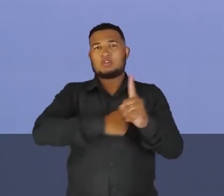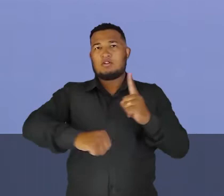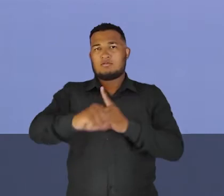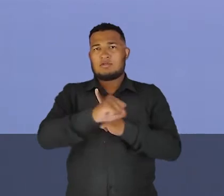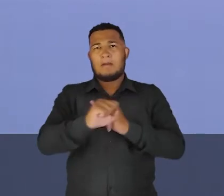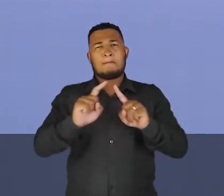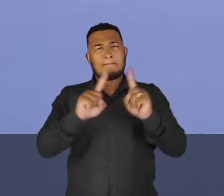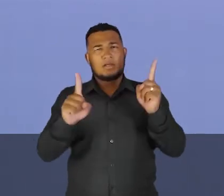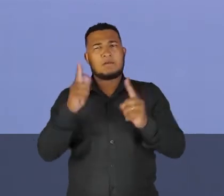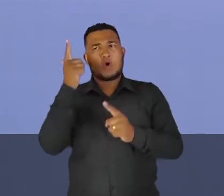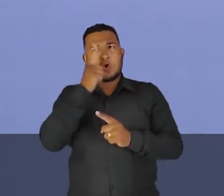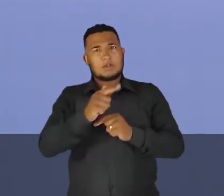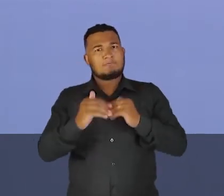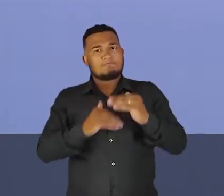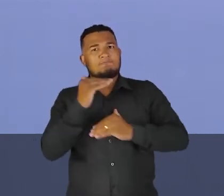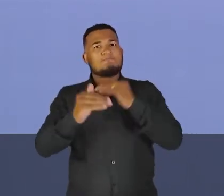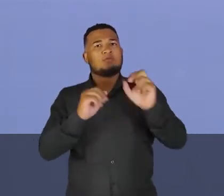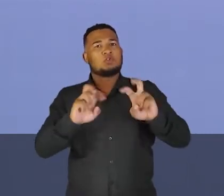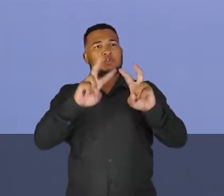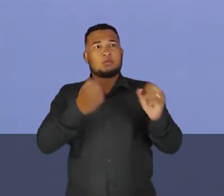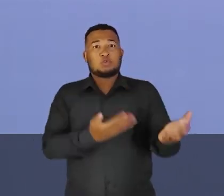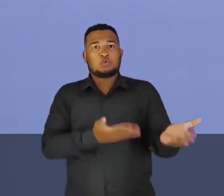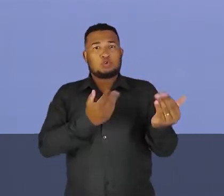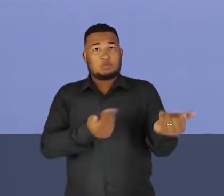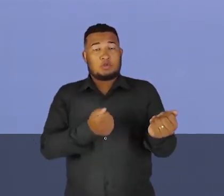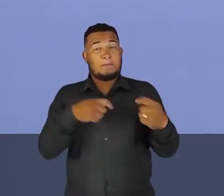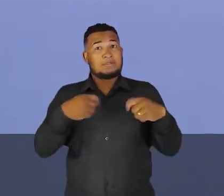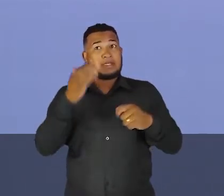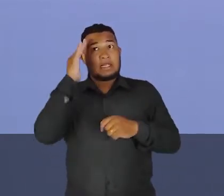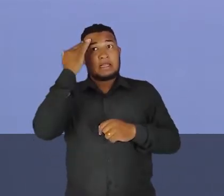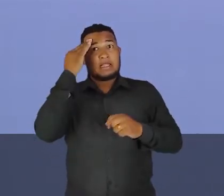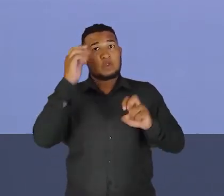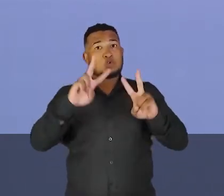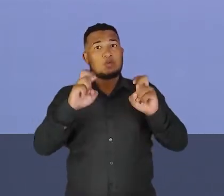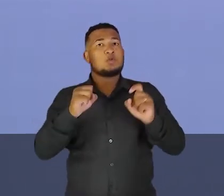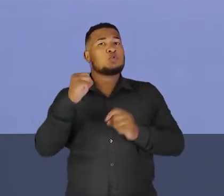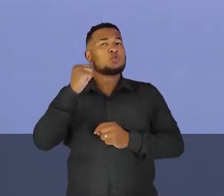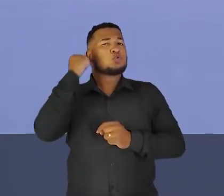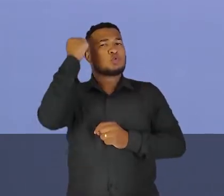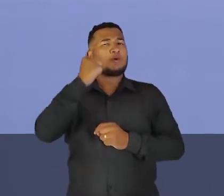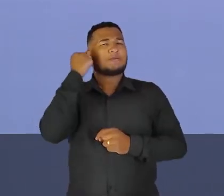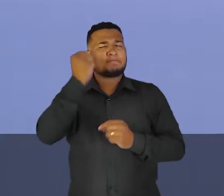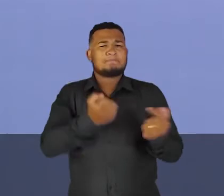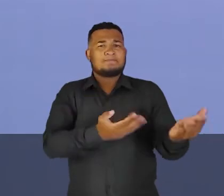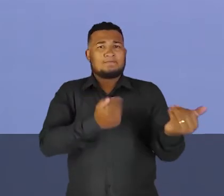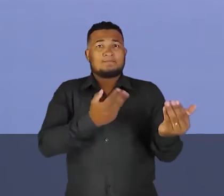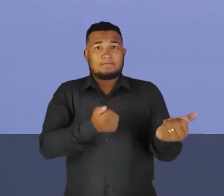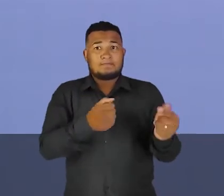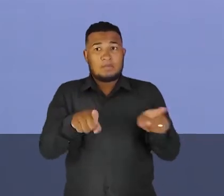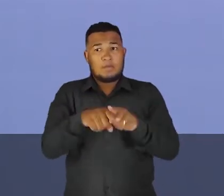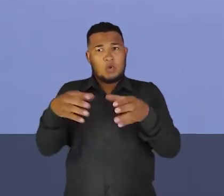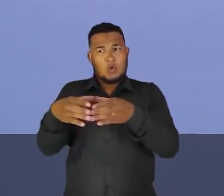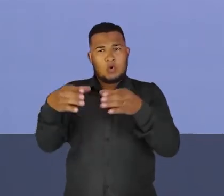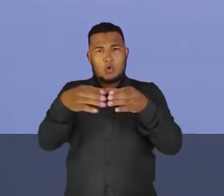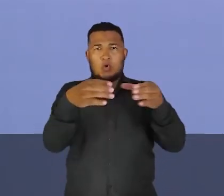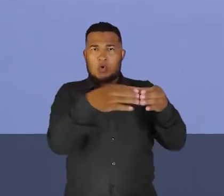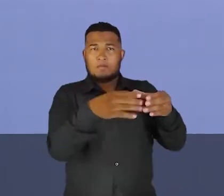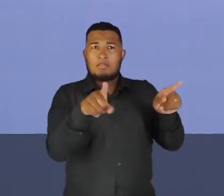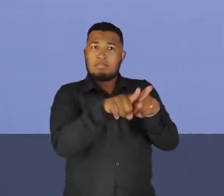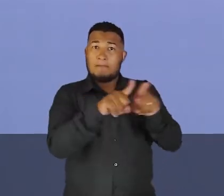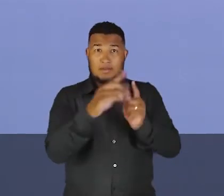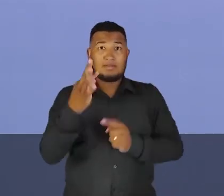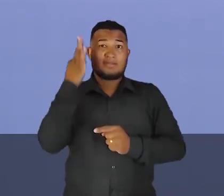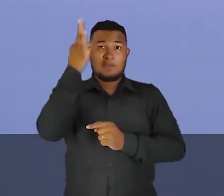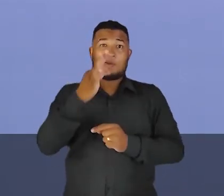gente avançar um pouco essa ideia de juventude, a gente precisa entender sobre a sociologia da juventude, as suas categorias e as suas